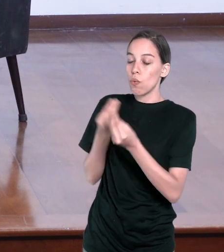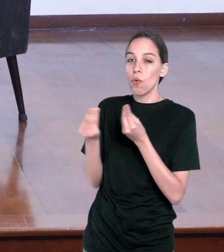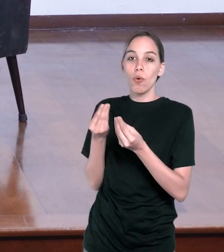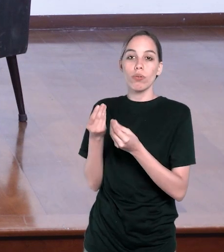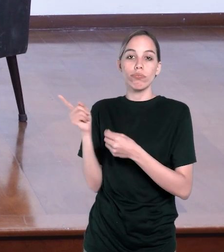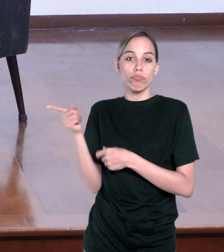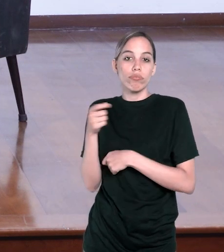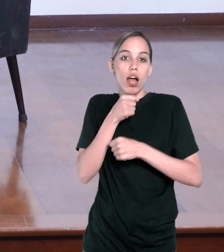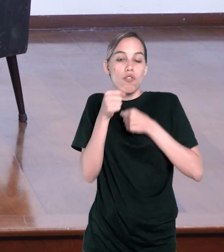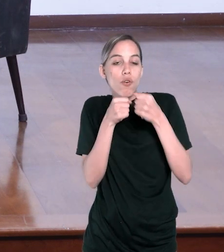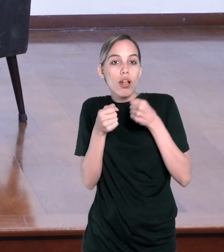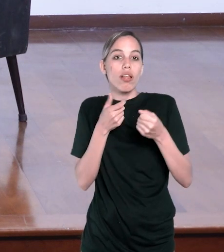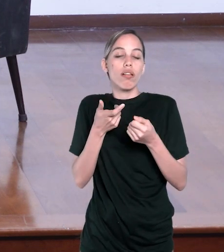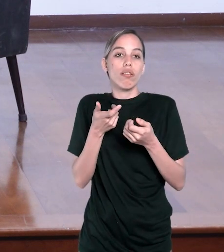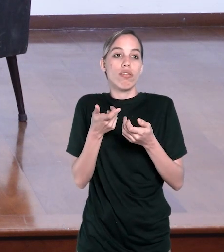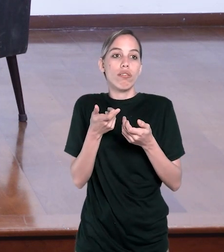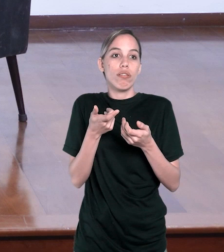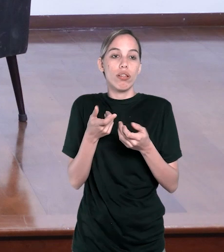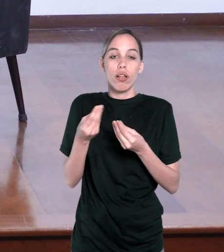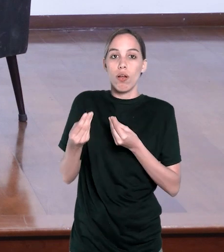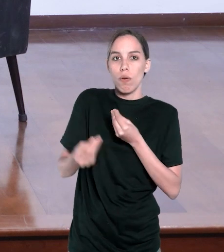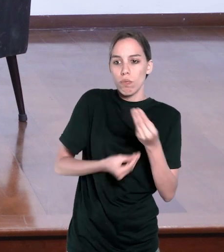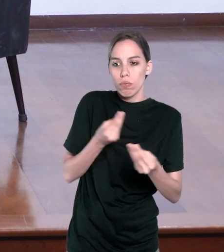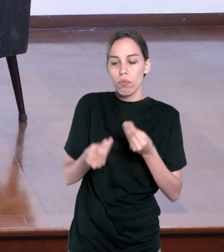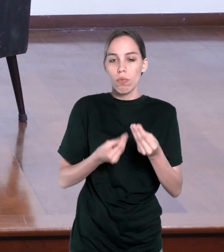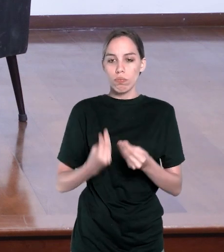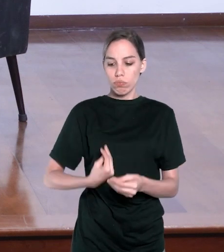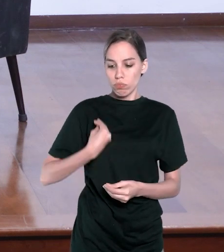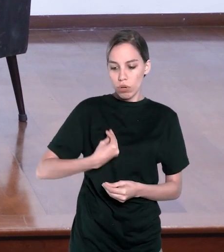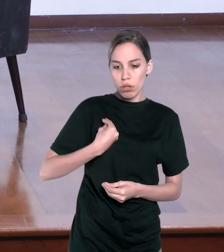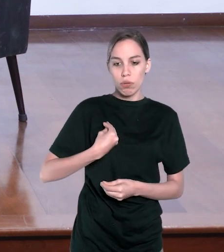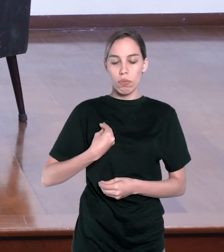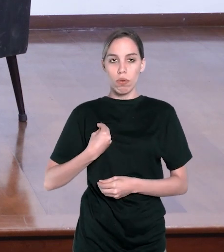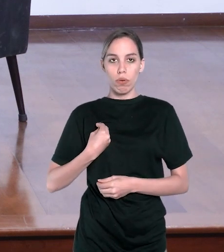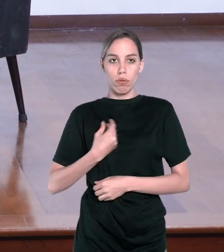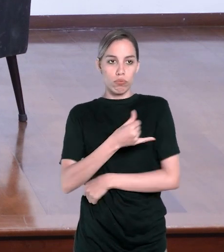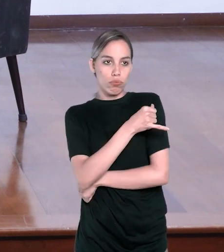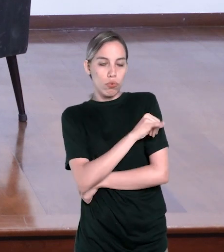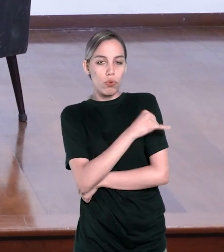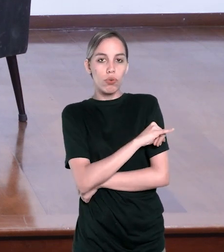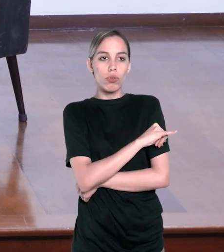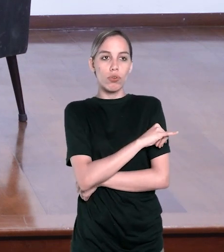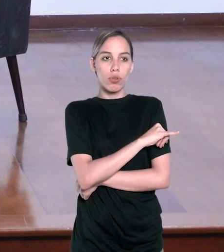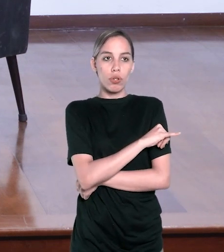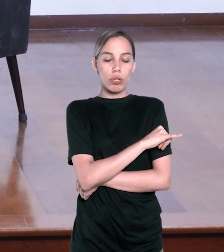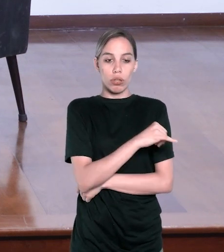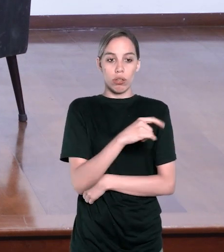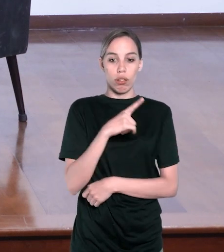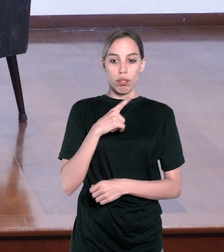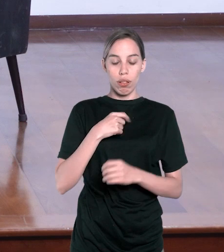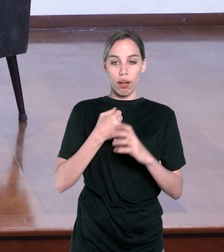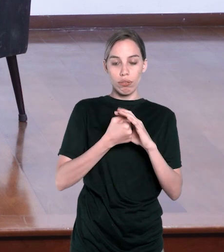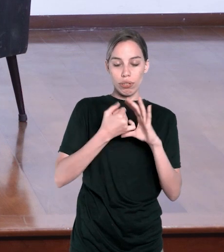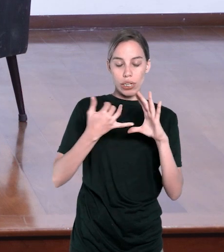começou, percorreu alguns veículos de comunicação no Rio de Janeiro, e tem essa característica do